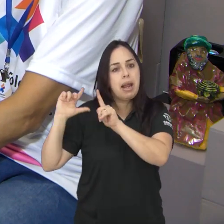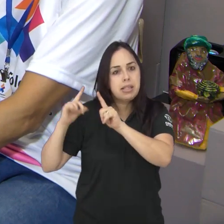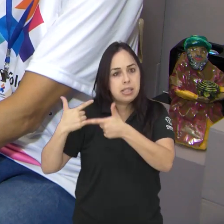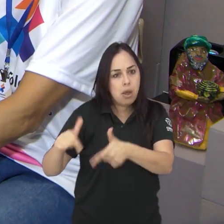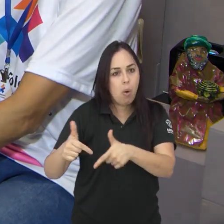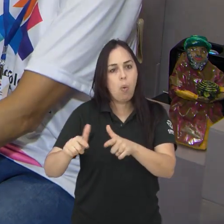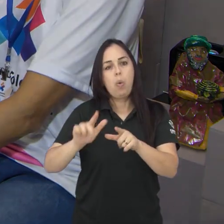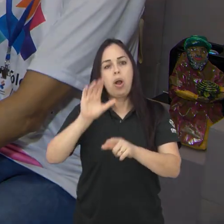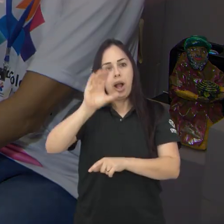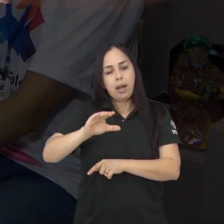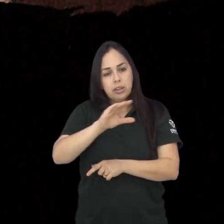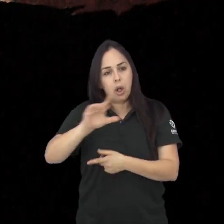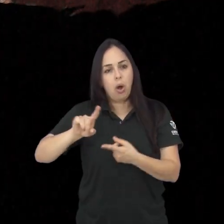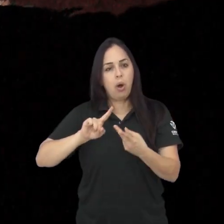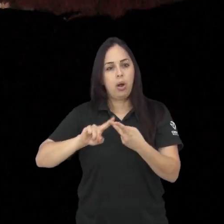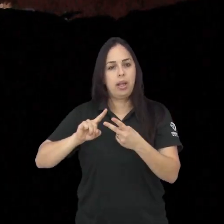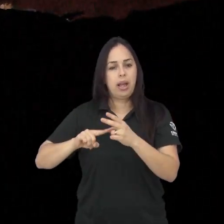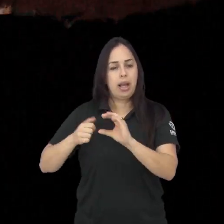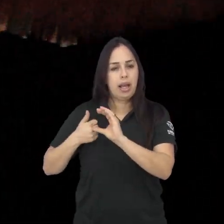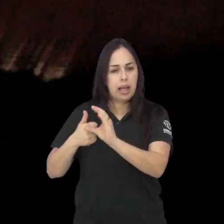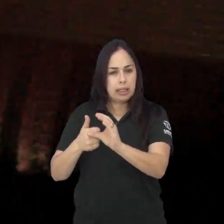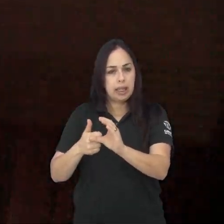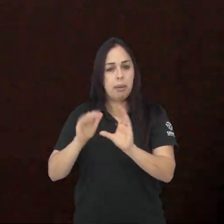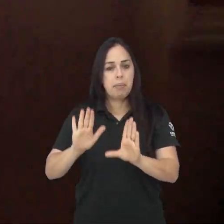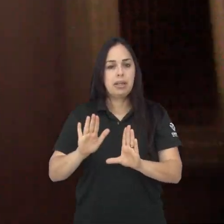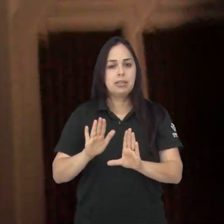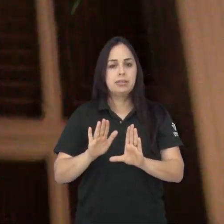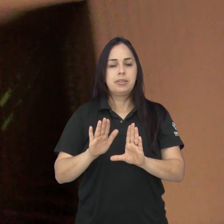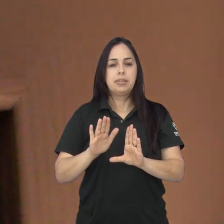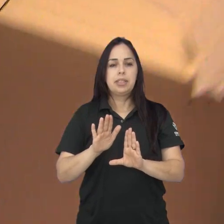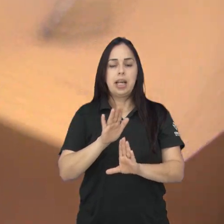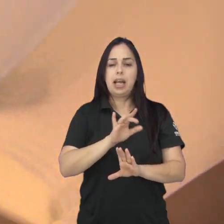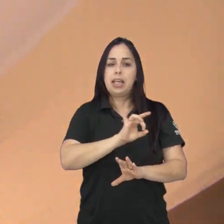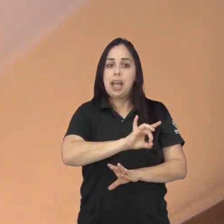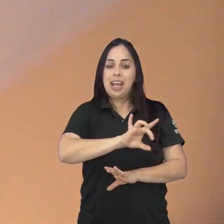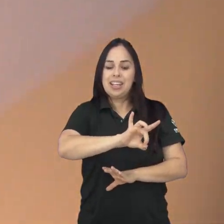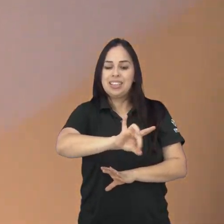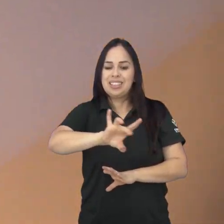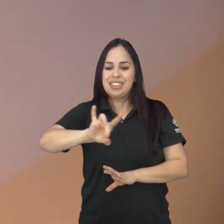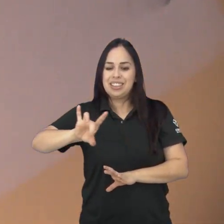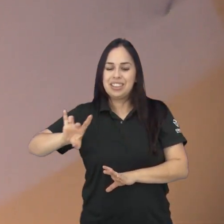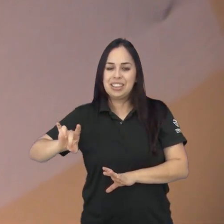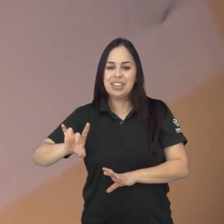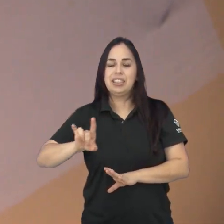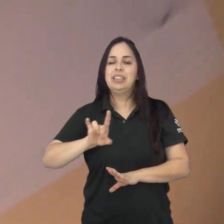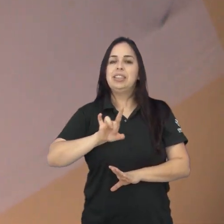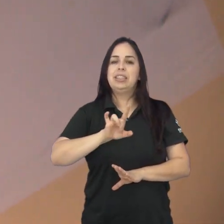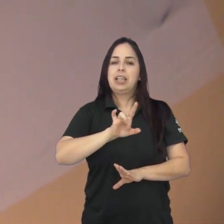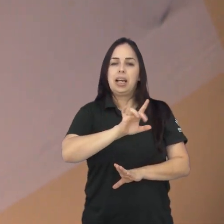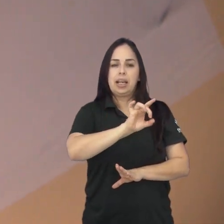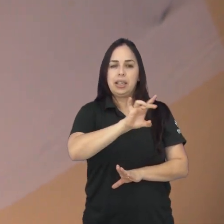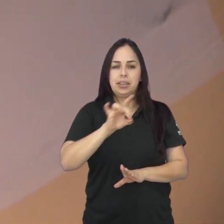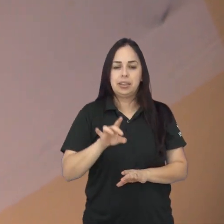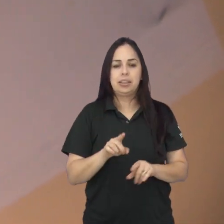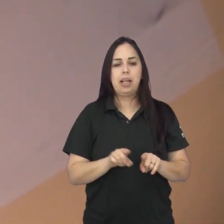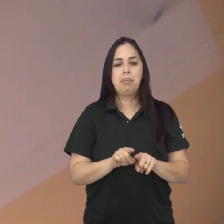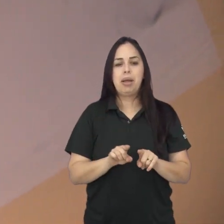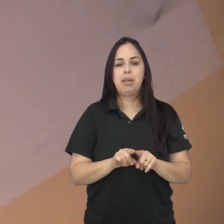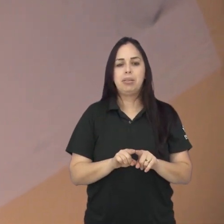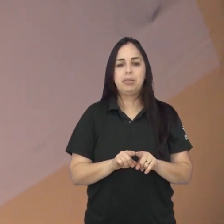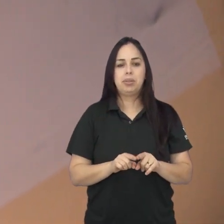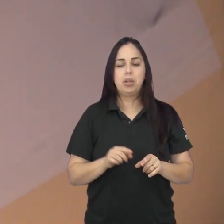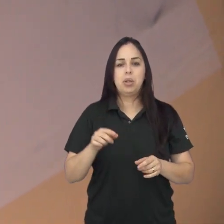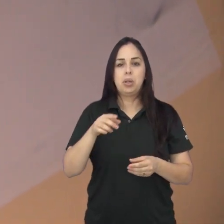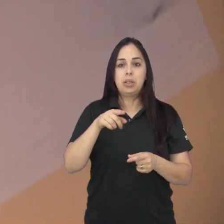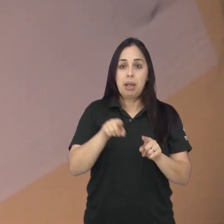tradição católica, cristã, enfim. Mas aqui tem essas peculiaridades, né, dos figureiros